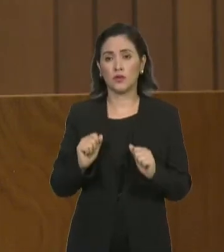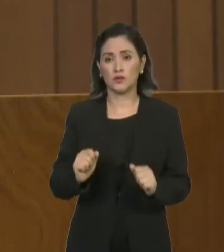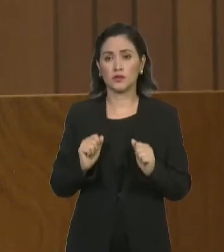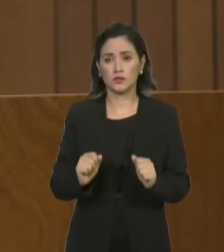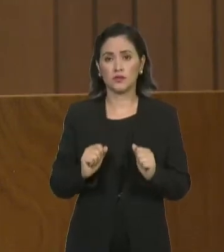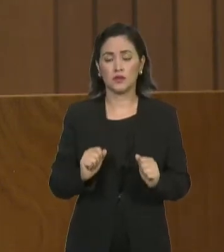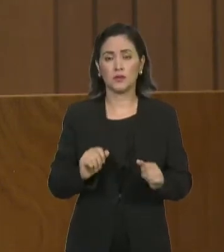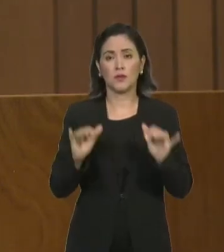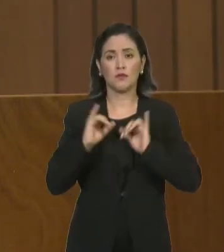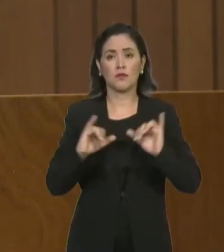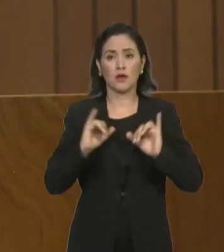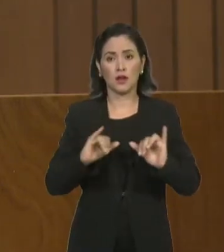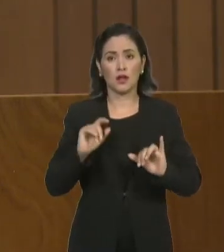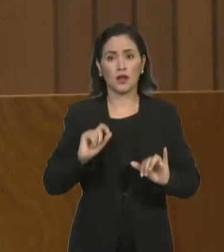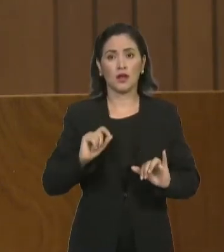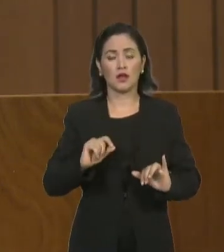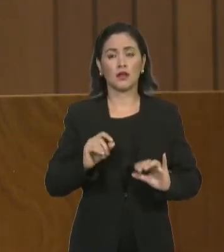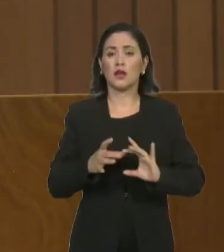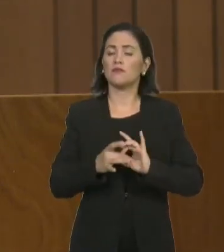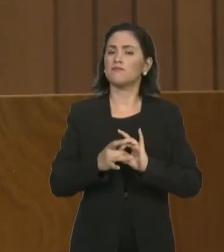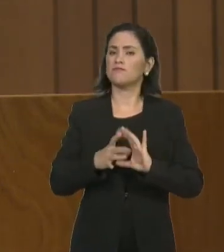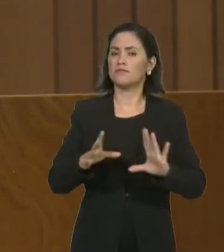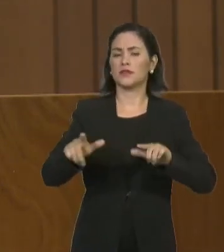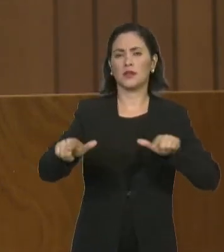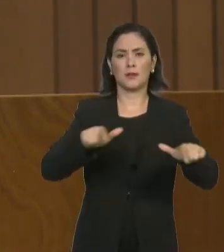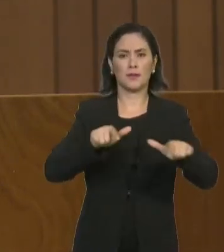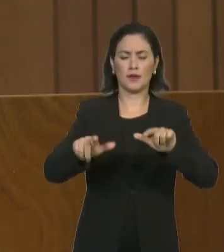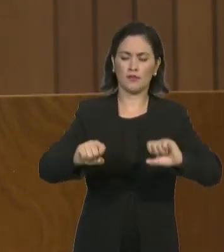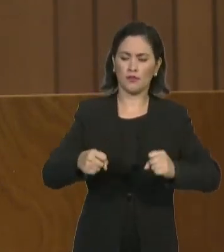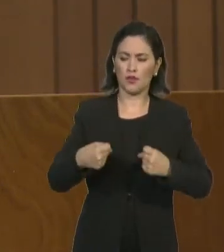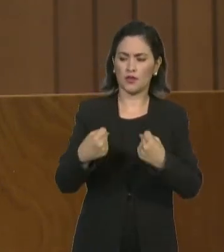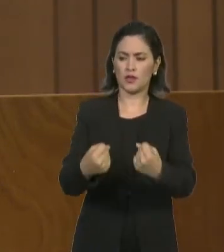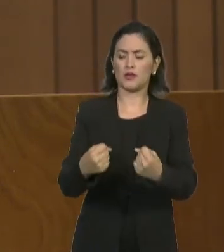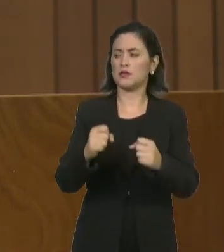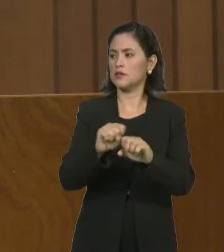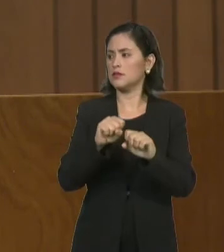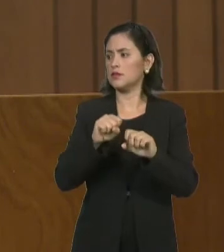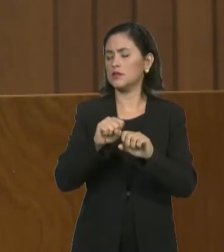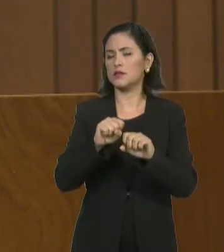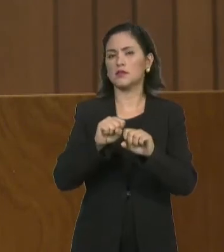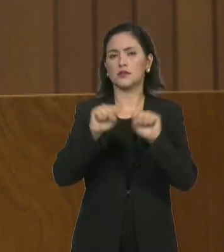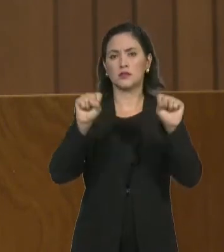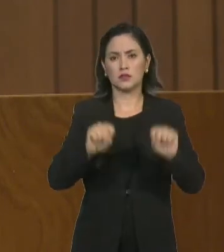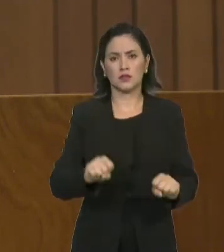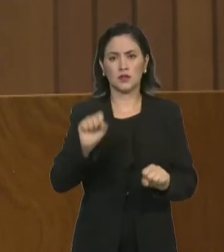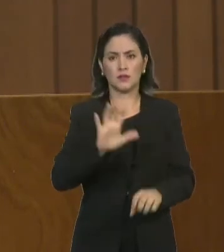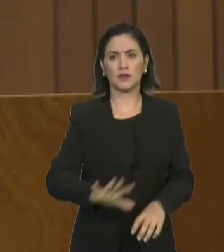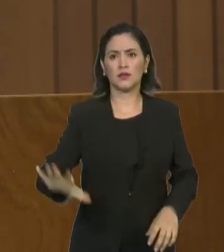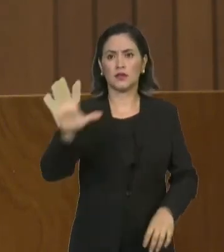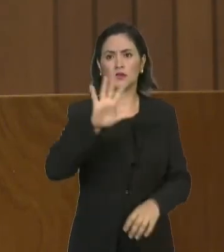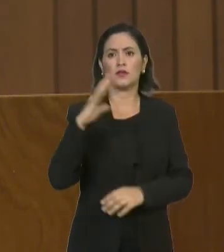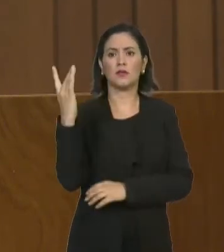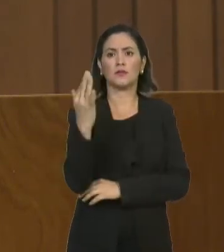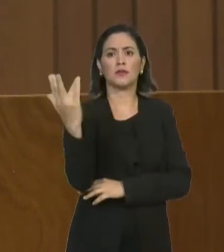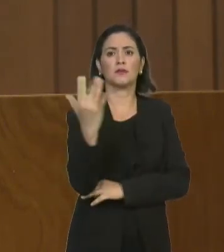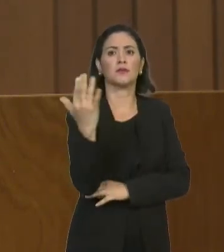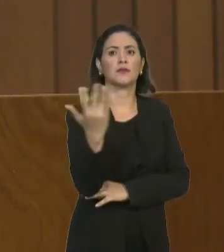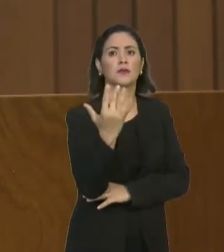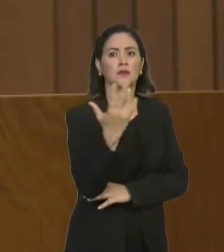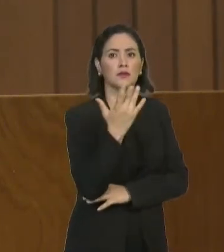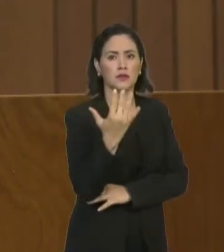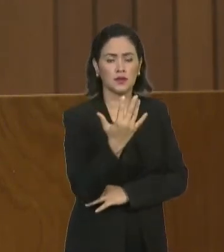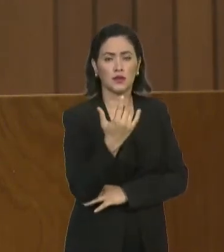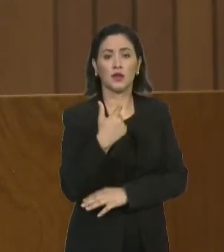disposição e atuar para fortalecer não só o Sistema Nacional do Meio Ambiente e a minha formação me permite